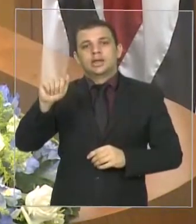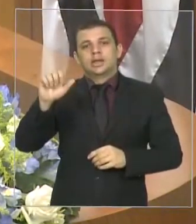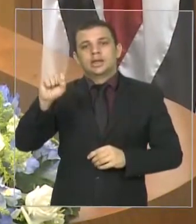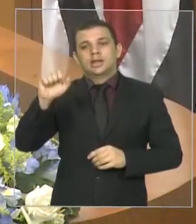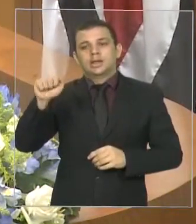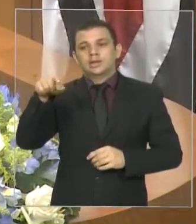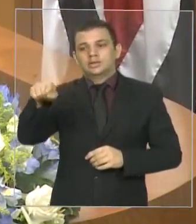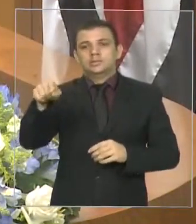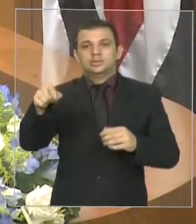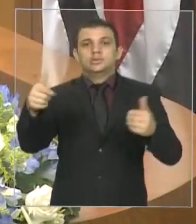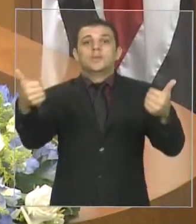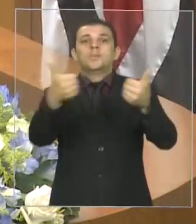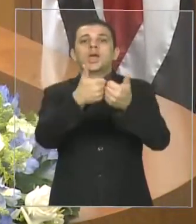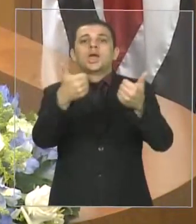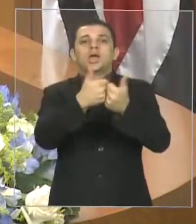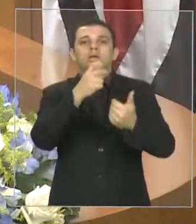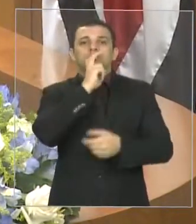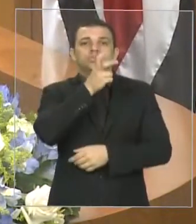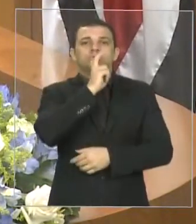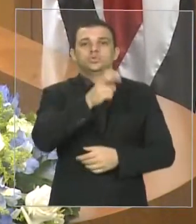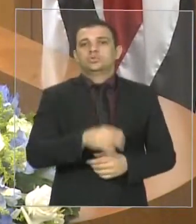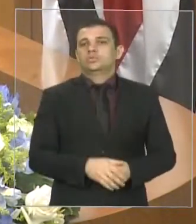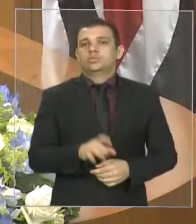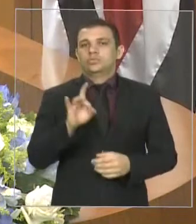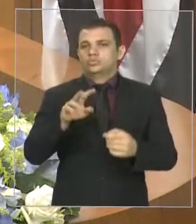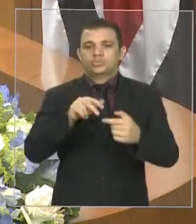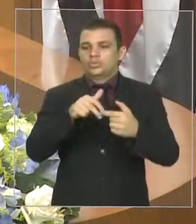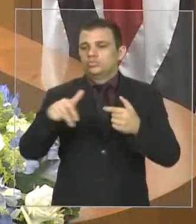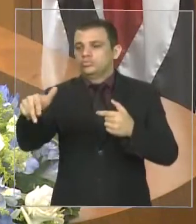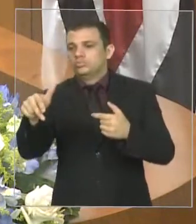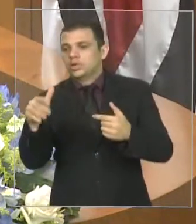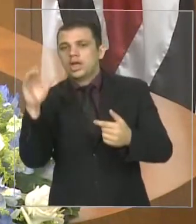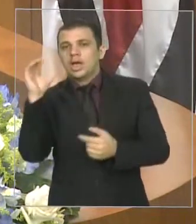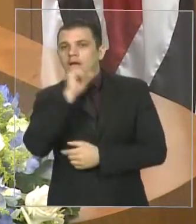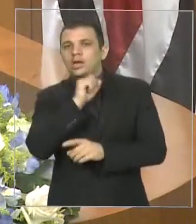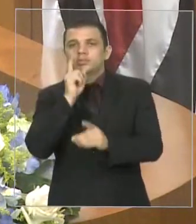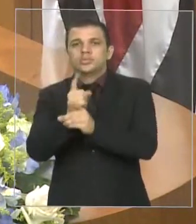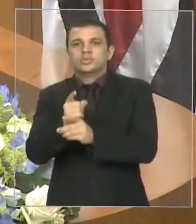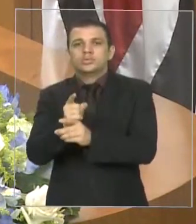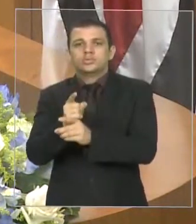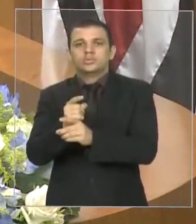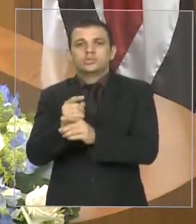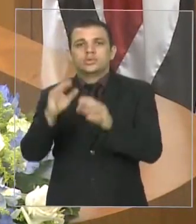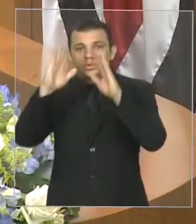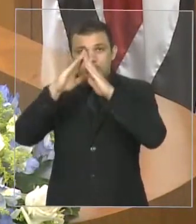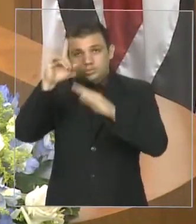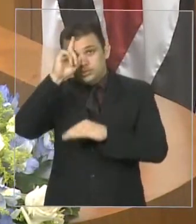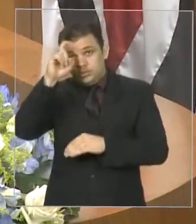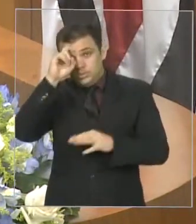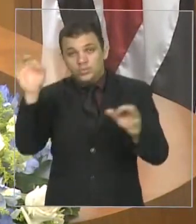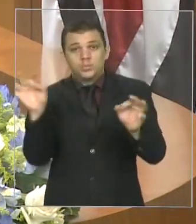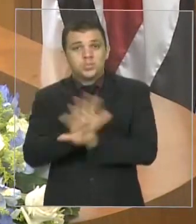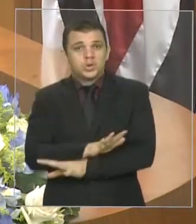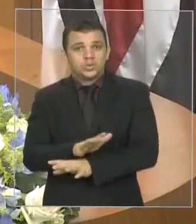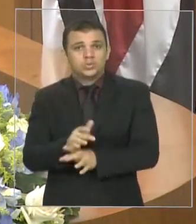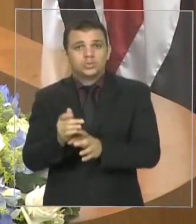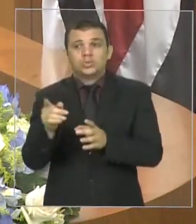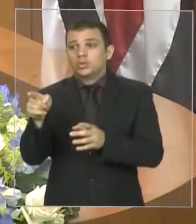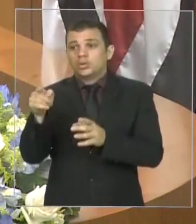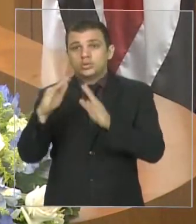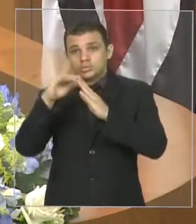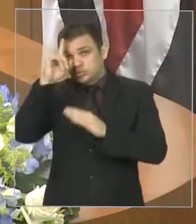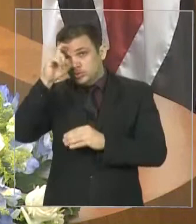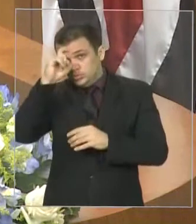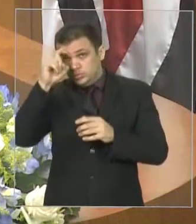colocaria à disposição um hospital pronto, um hospital filantrópico e que poderia sim, aí sim, deputada Nina